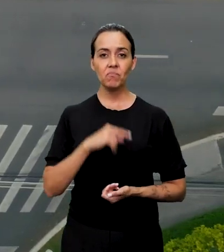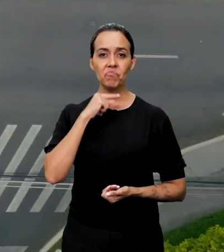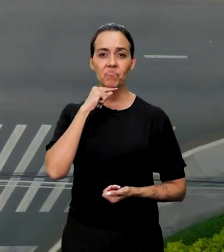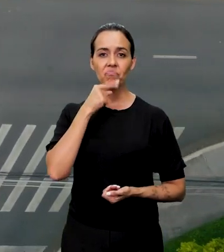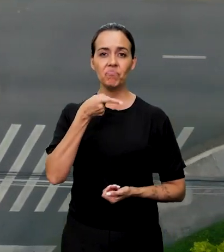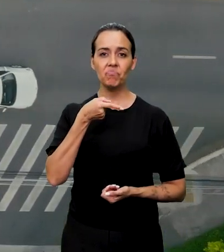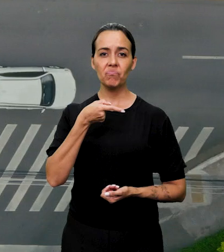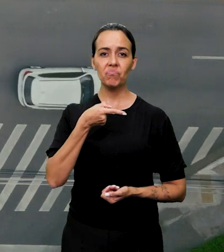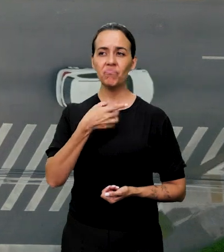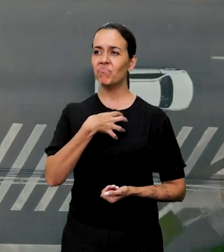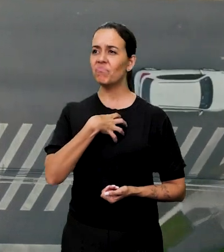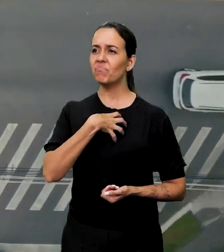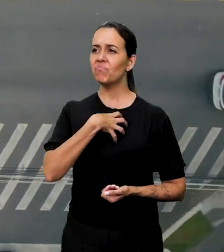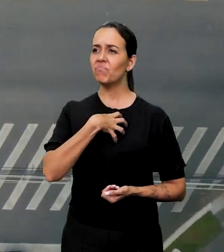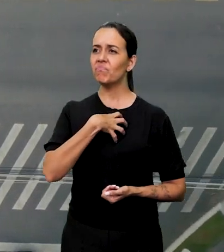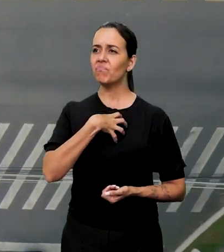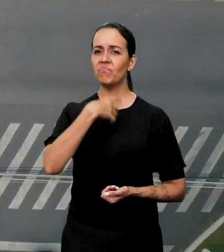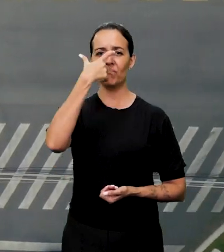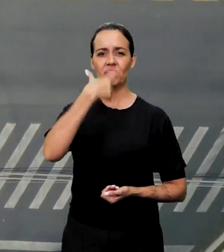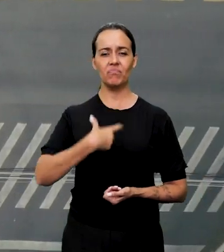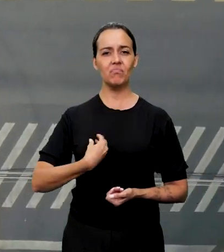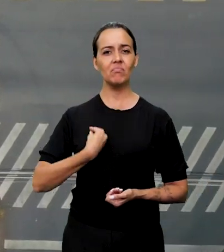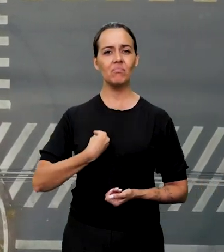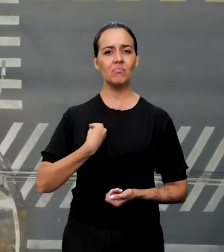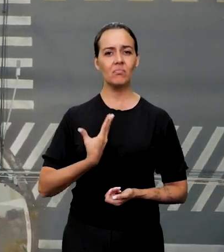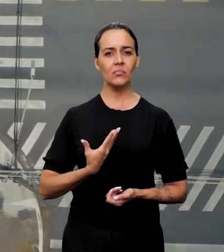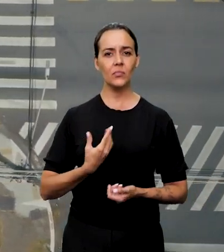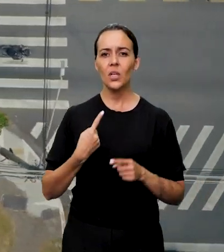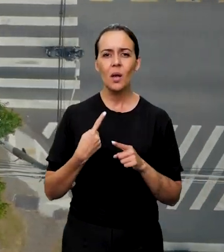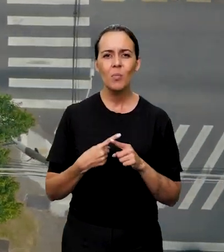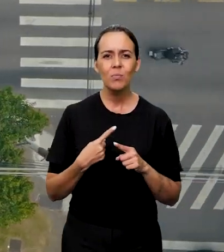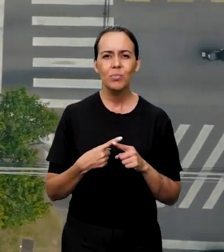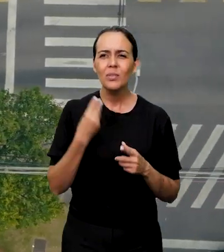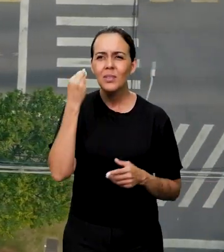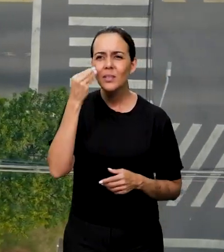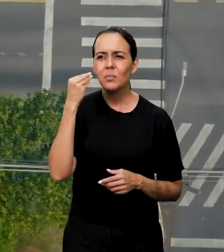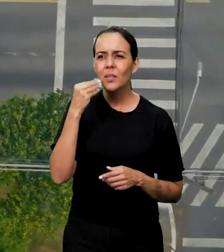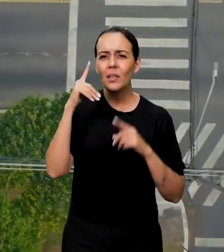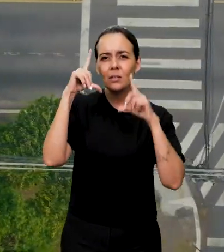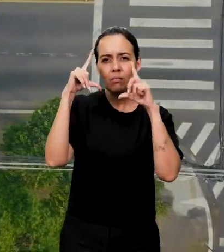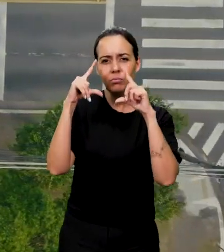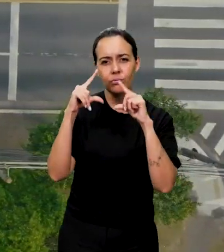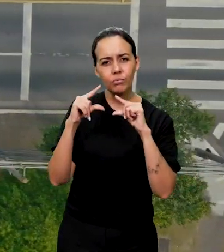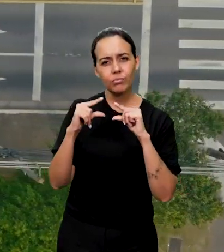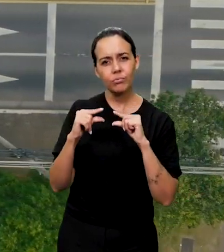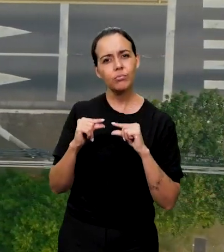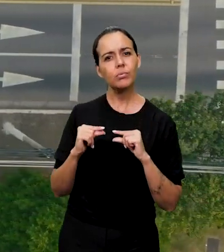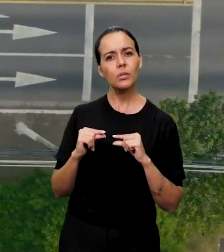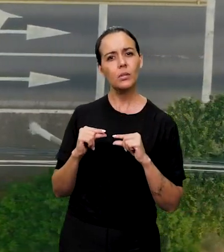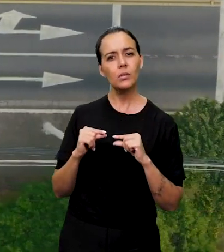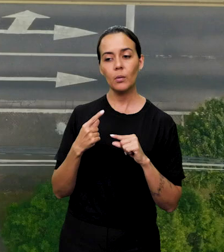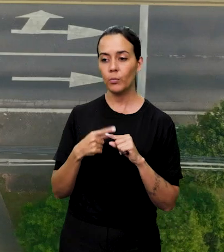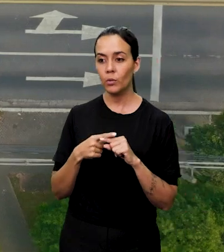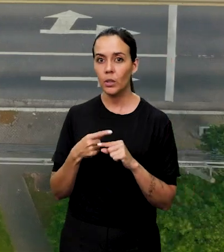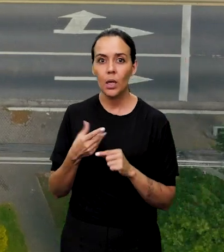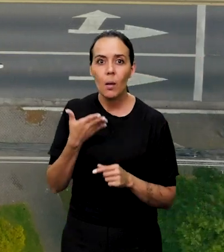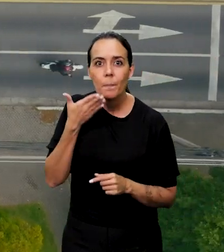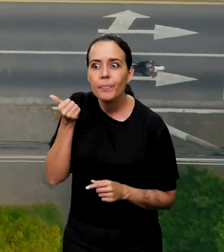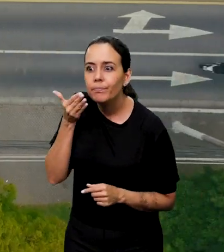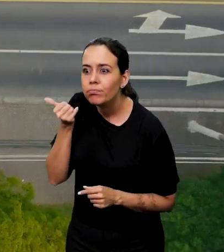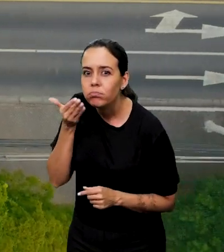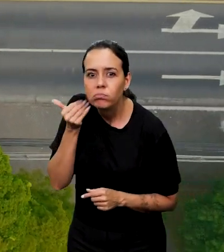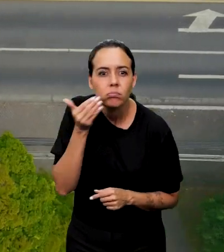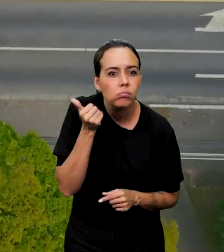fazem efeito Psicólogo. sobre o nosso existir. E por que há o esvaziamento da experiência? Porque a gente busca tanto